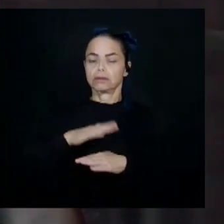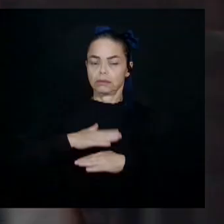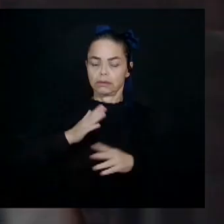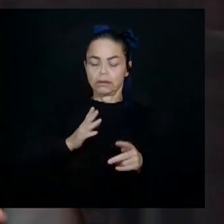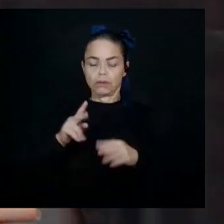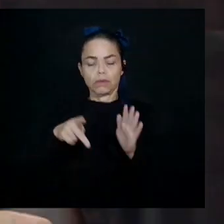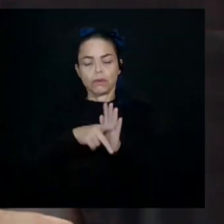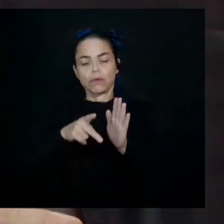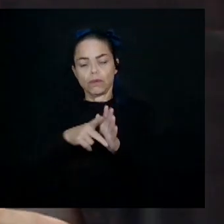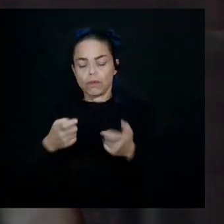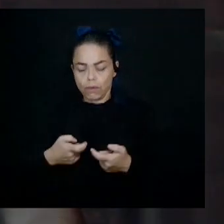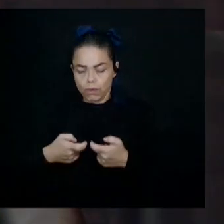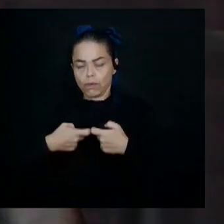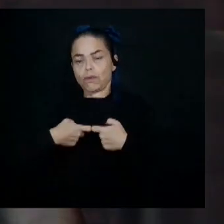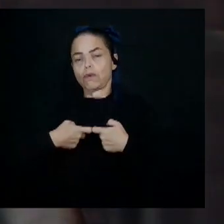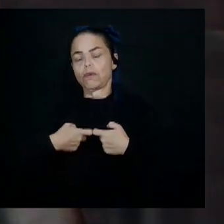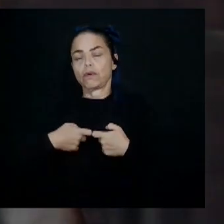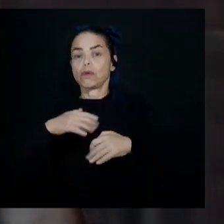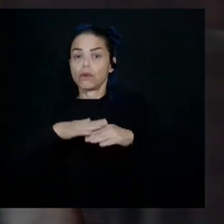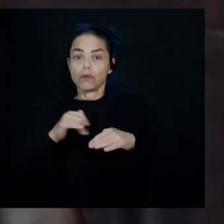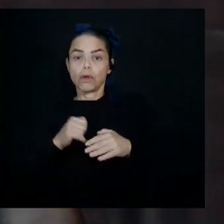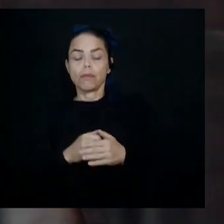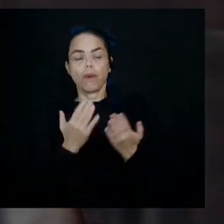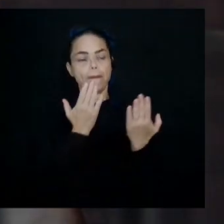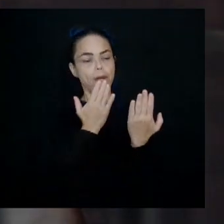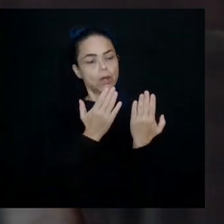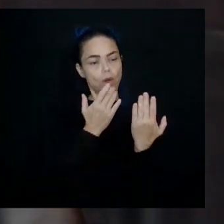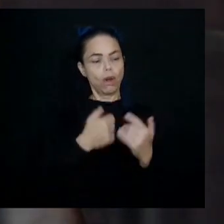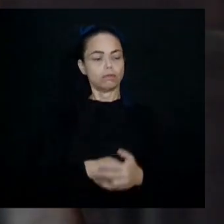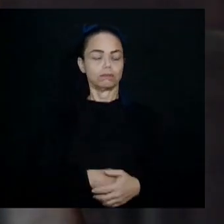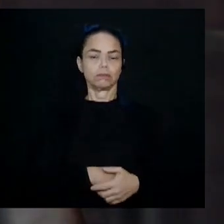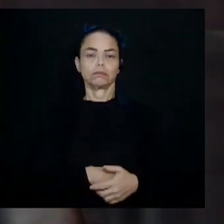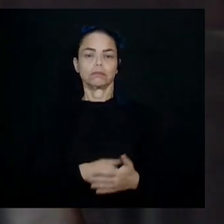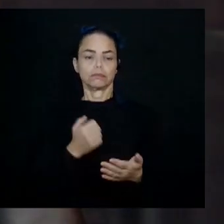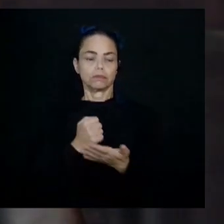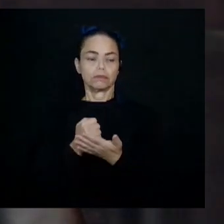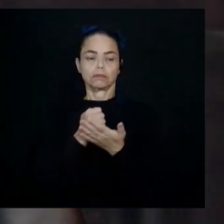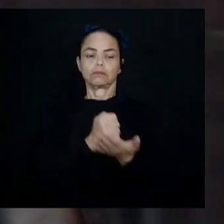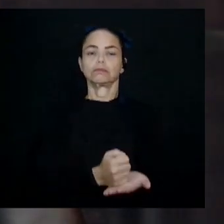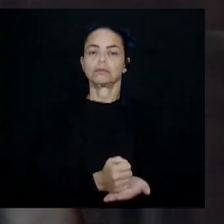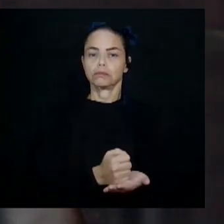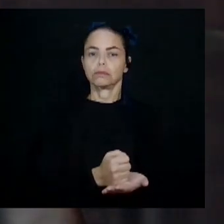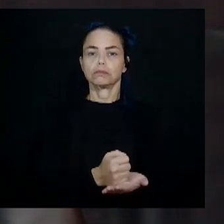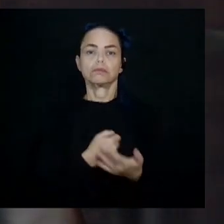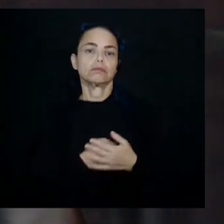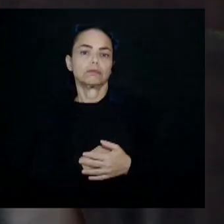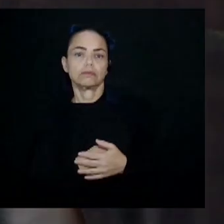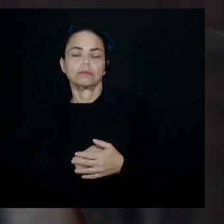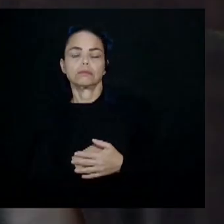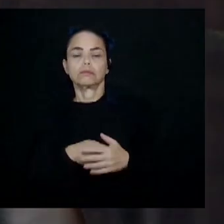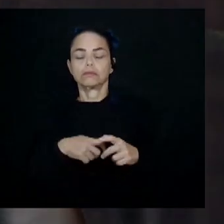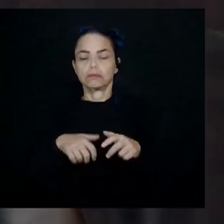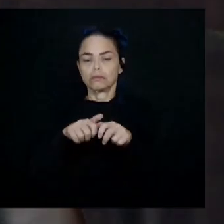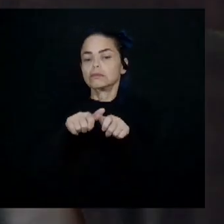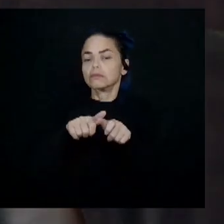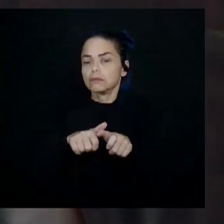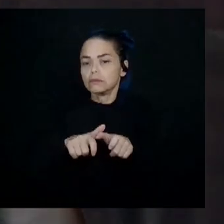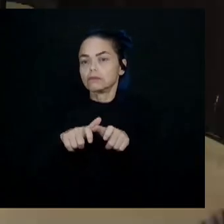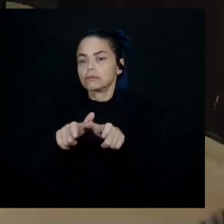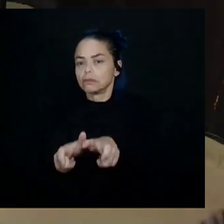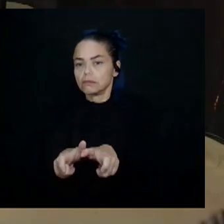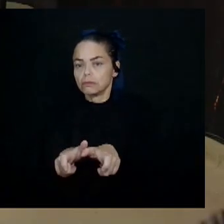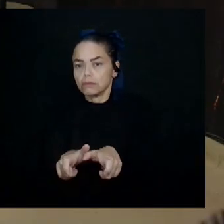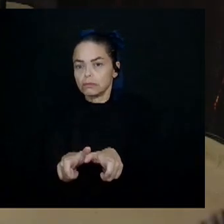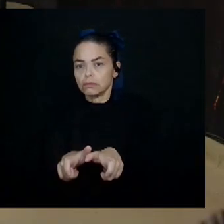que chame um profissional, que chame alguém que Exato. ajude. Então, às vezes, o próprio ginecologista dessa mãe, não é? Então, eu estou Você- muito talvez